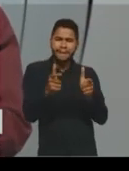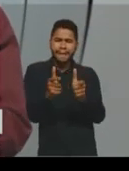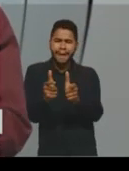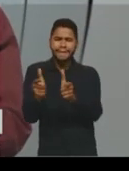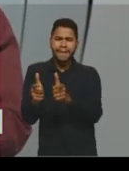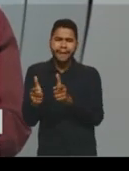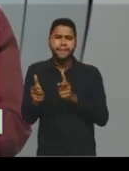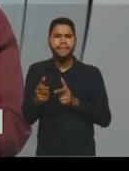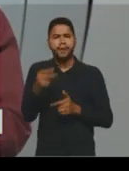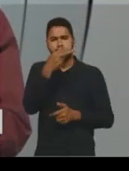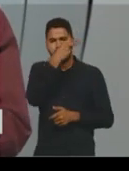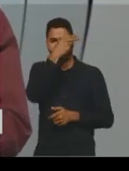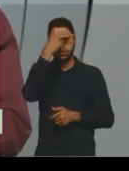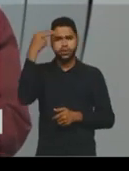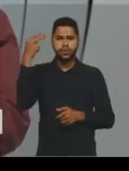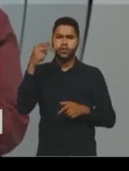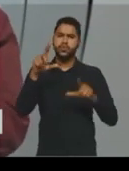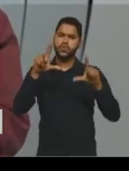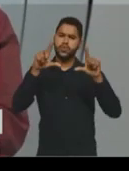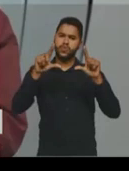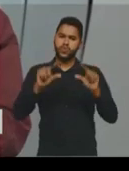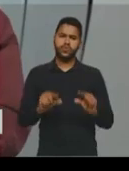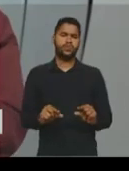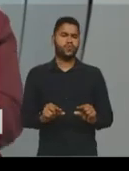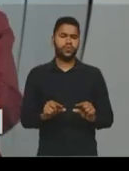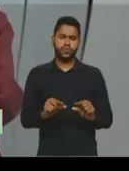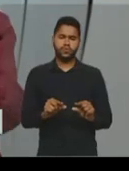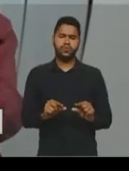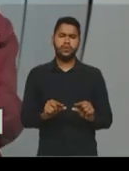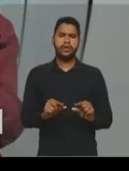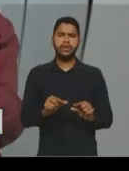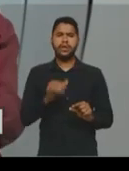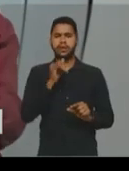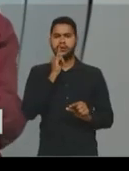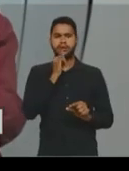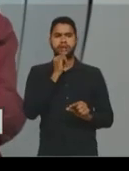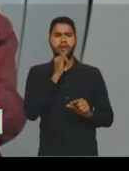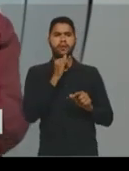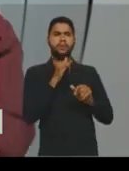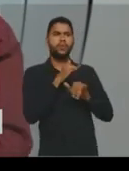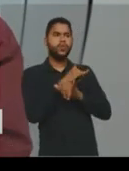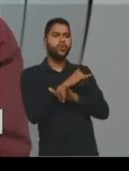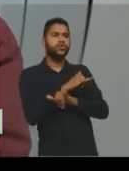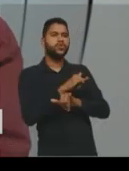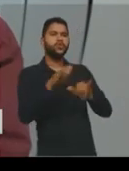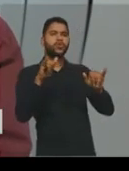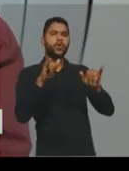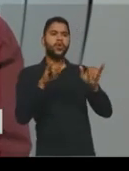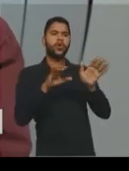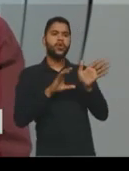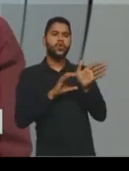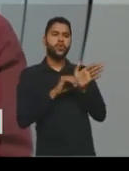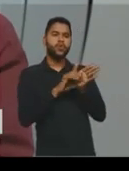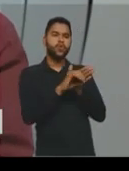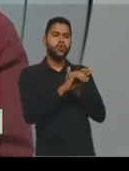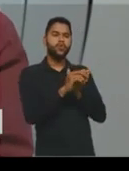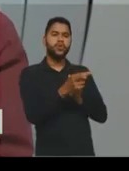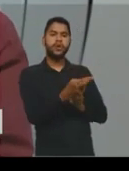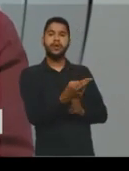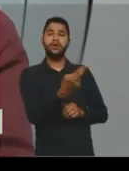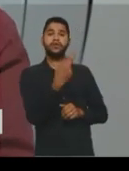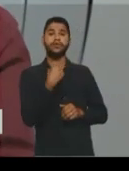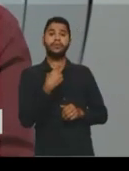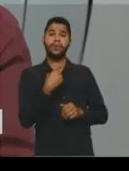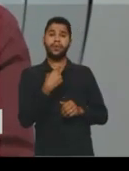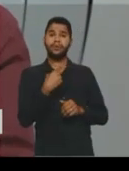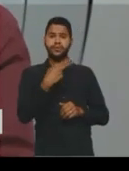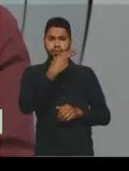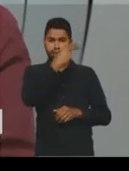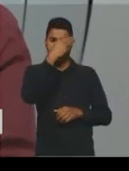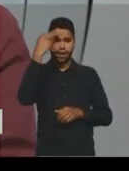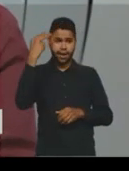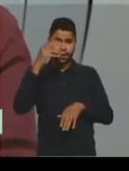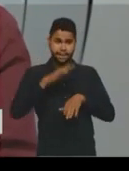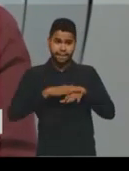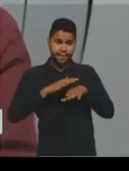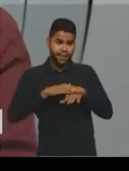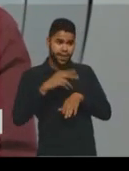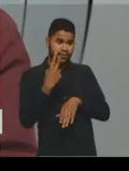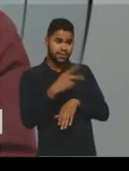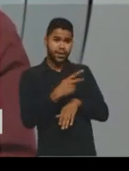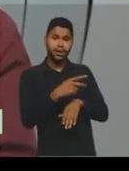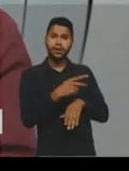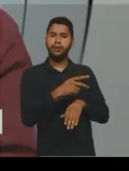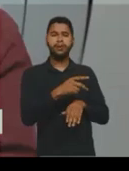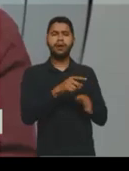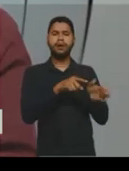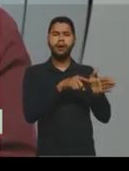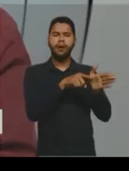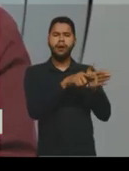o estereótipo. Que cai facilmente. Você joga uma coisa no Google, ele vai responder de acordo com o estereótipo, mas não é dele, é das